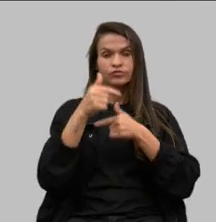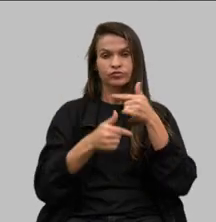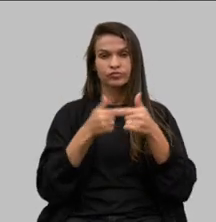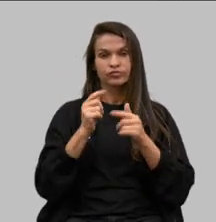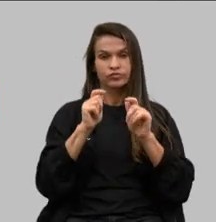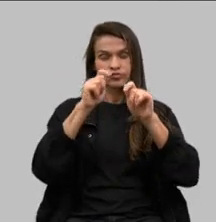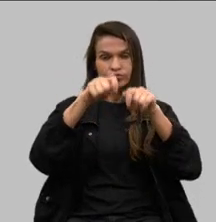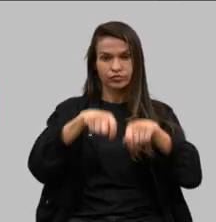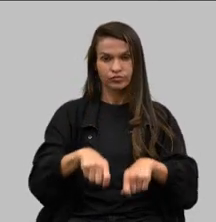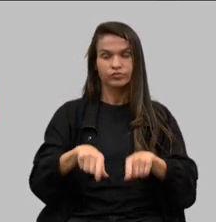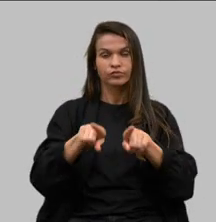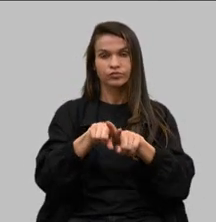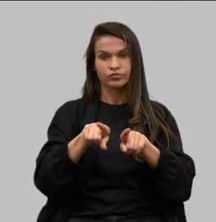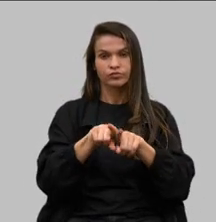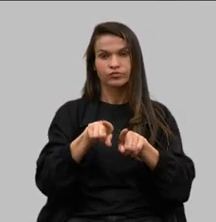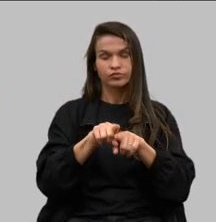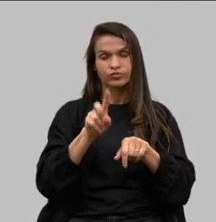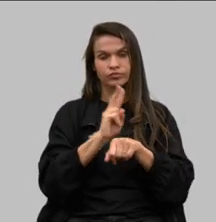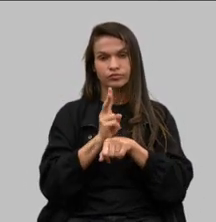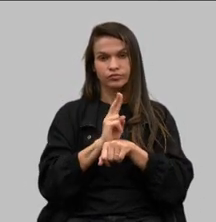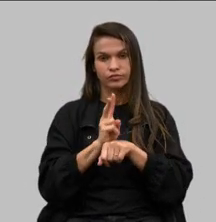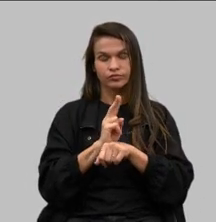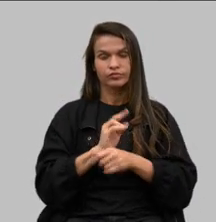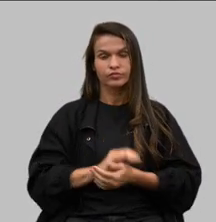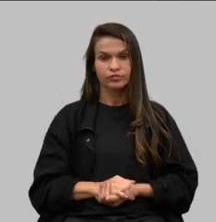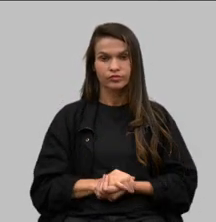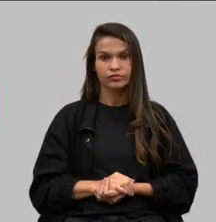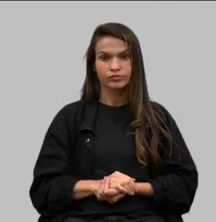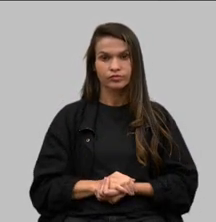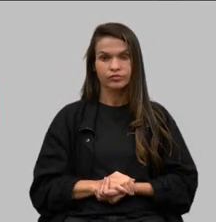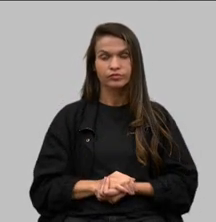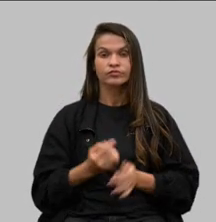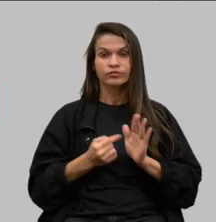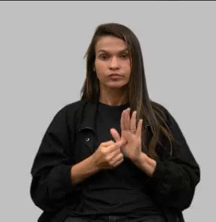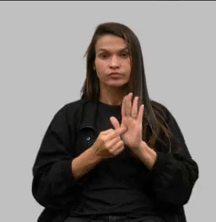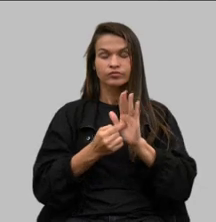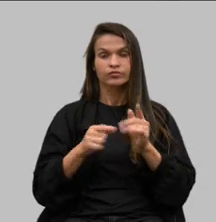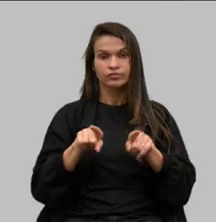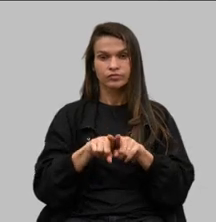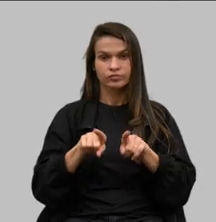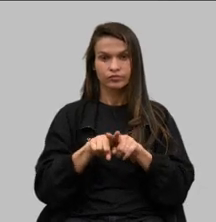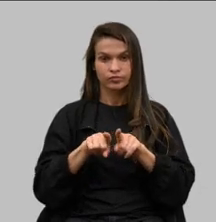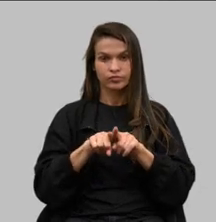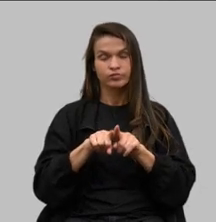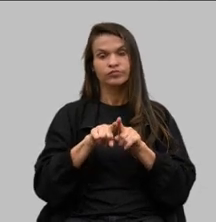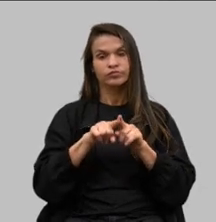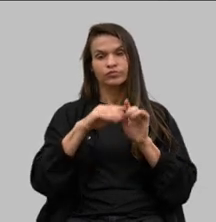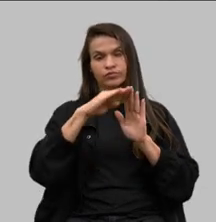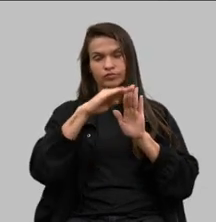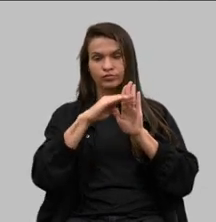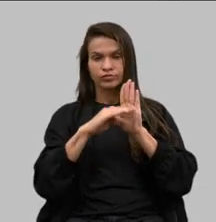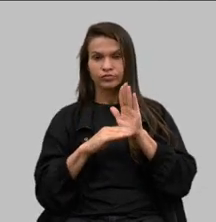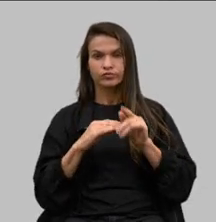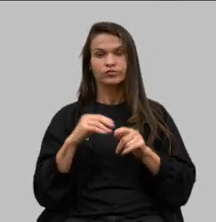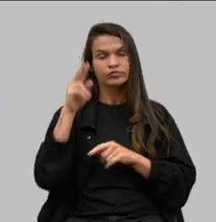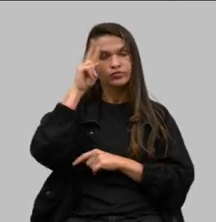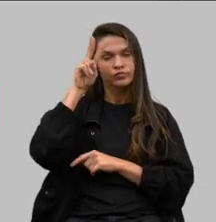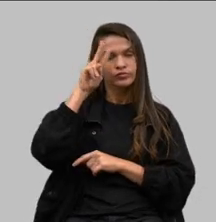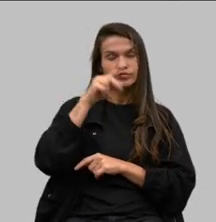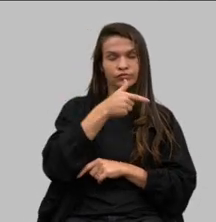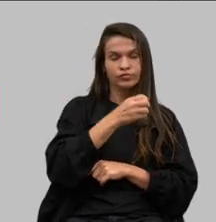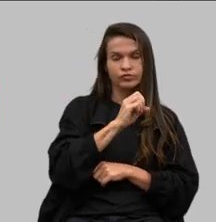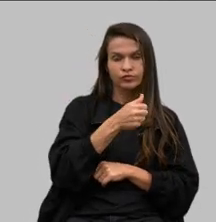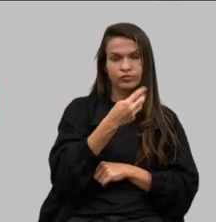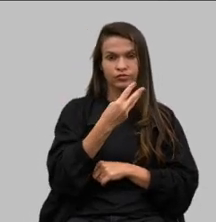competência também essas fiscalizações aqui a gente apresenta também essa série Histórica de junho de 2023 até maio